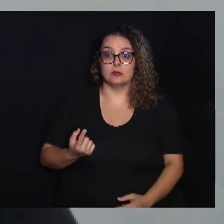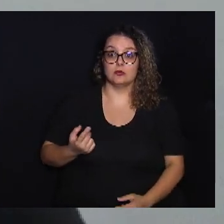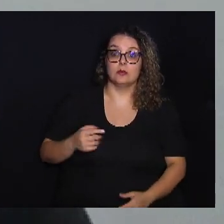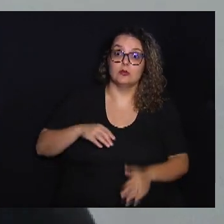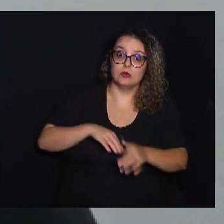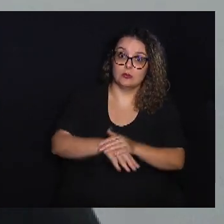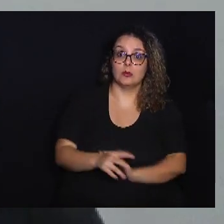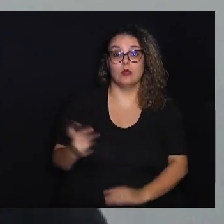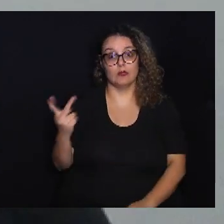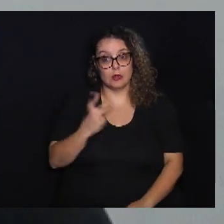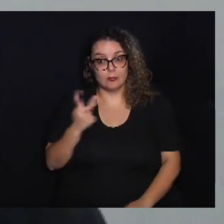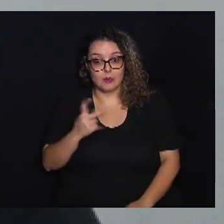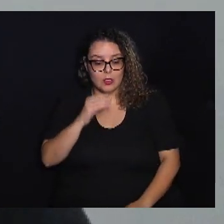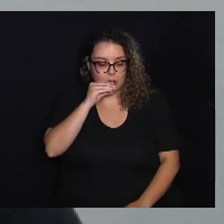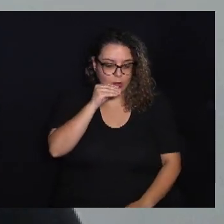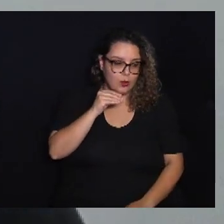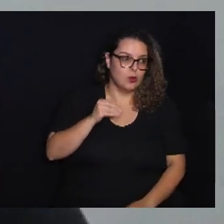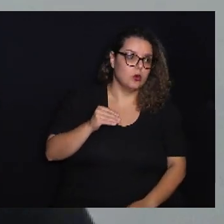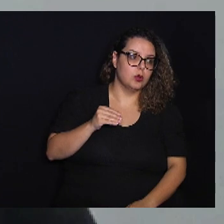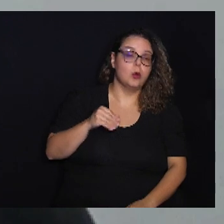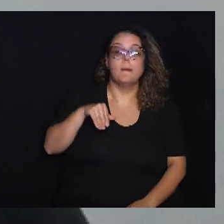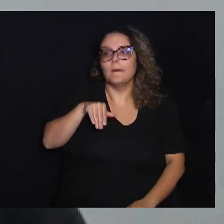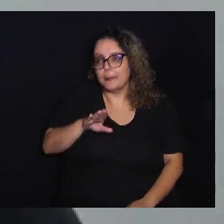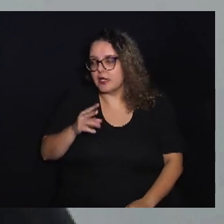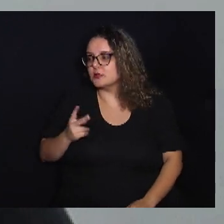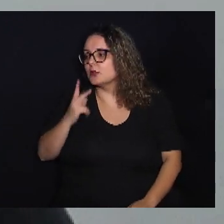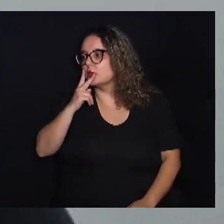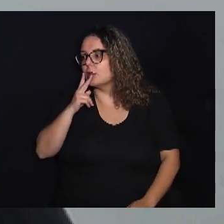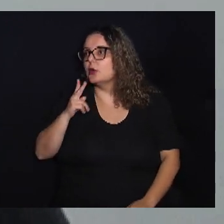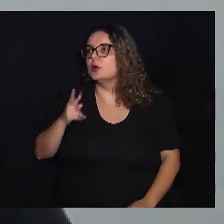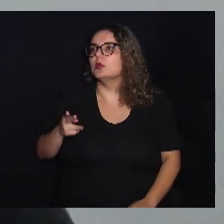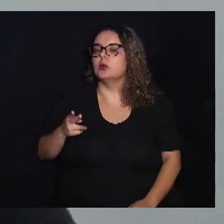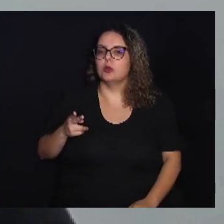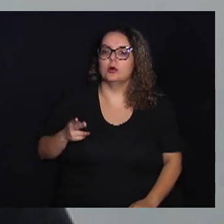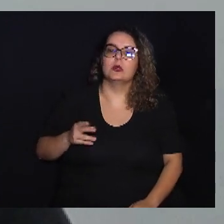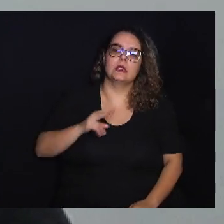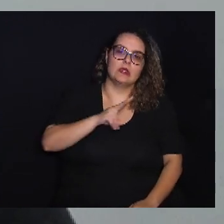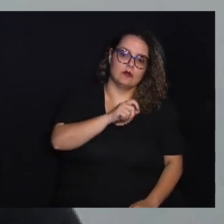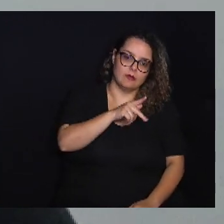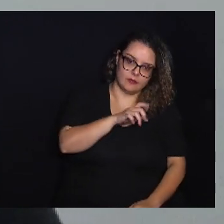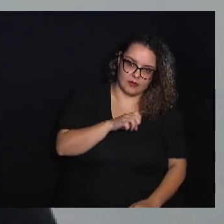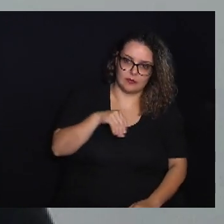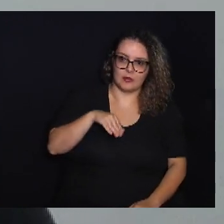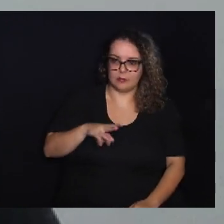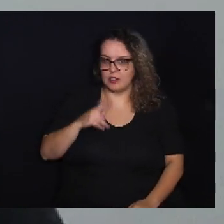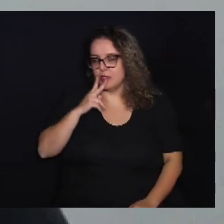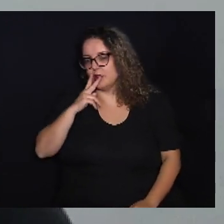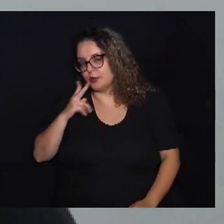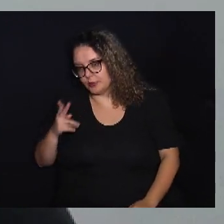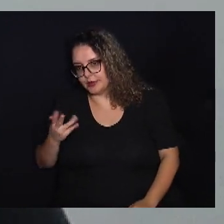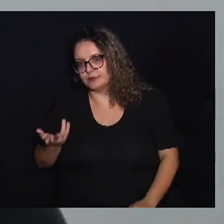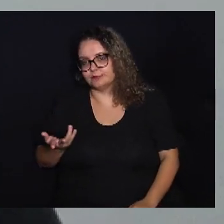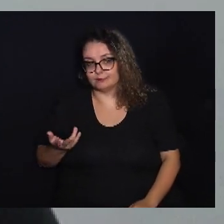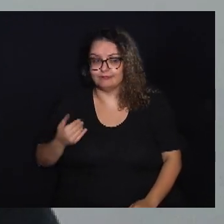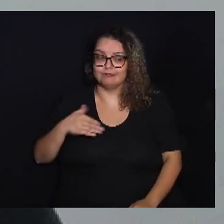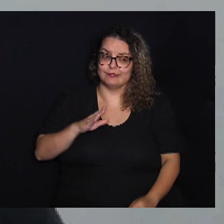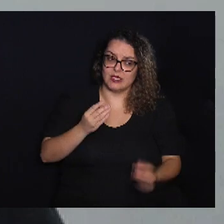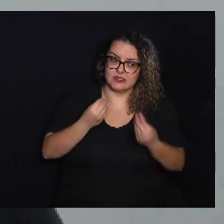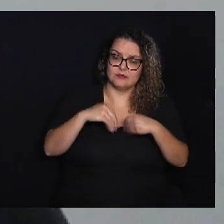prejudicial, que é usar o vape e fumar o cigarro convencional, né? Então, de fato, é algo que nos